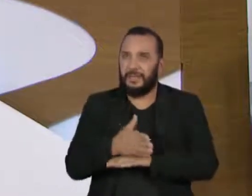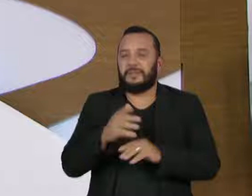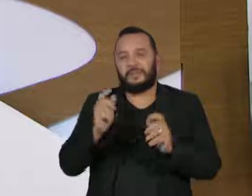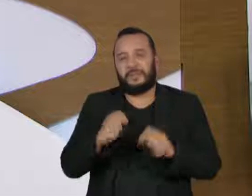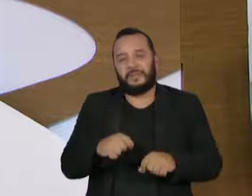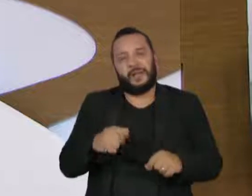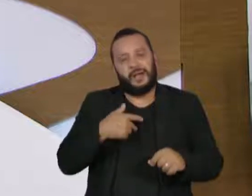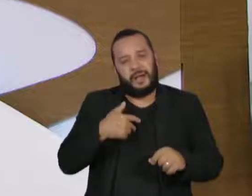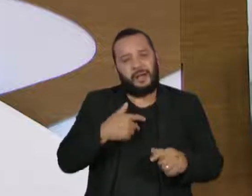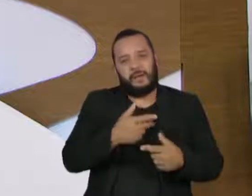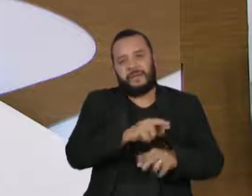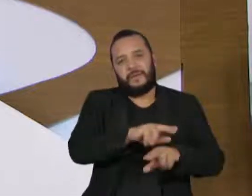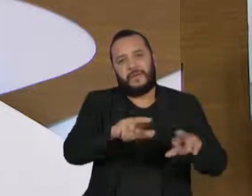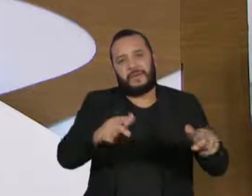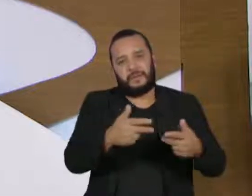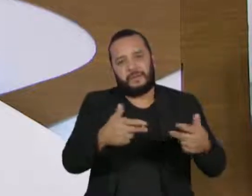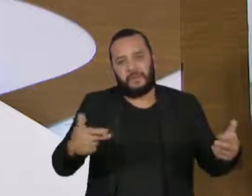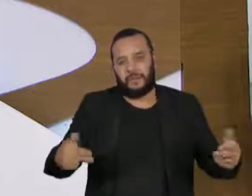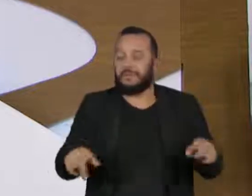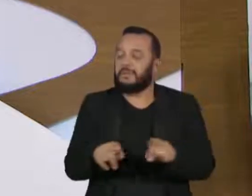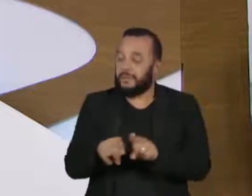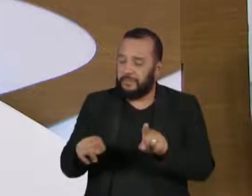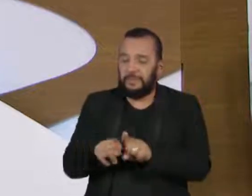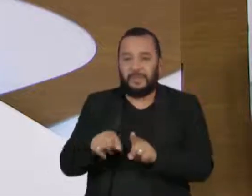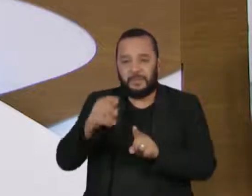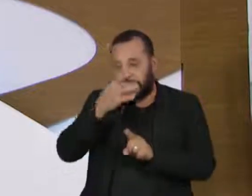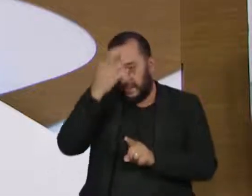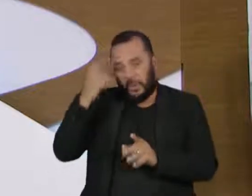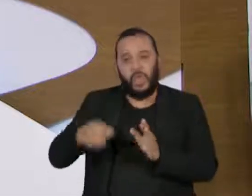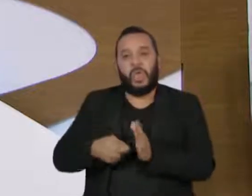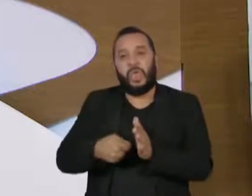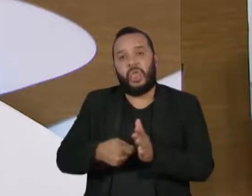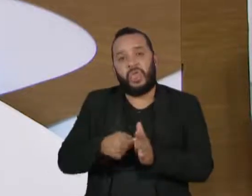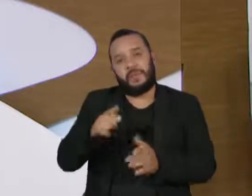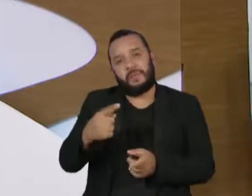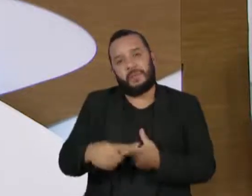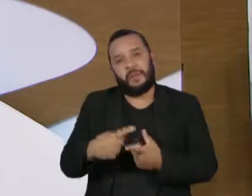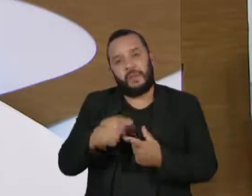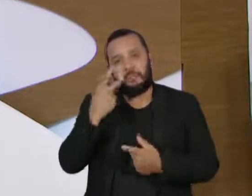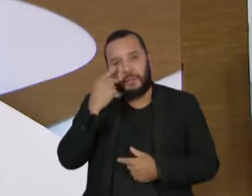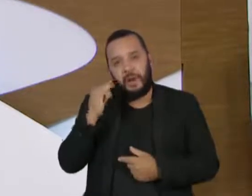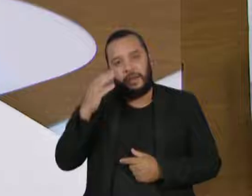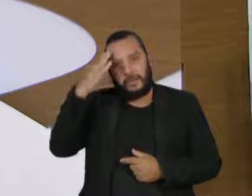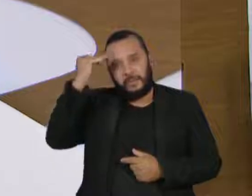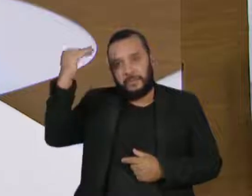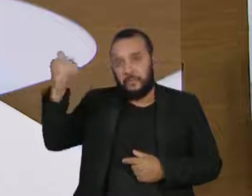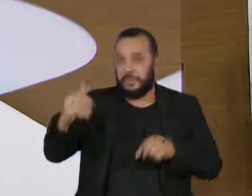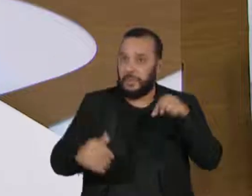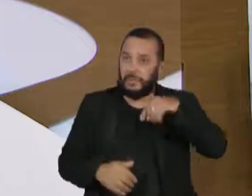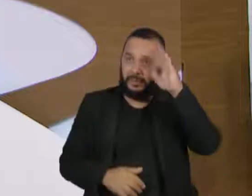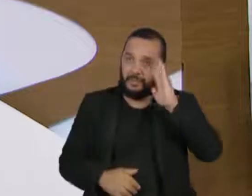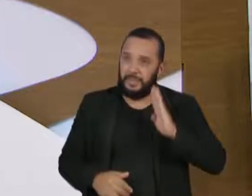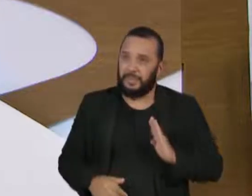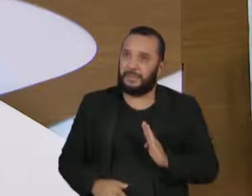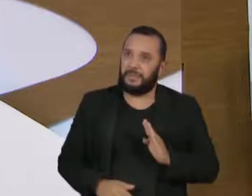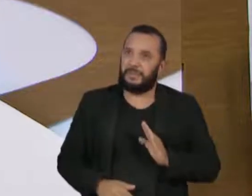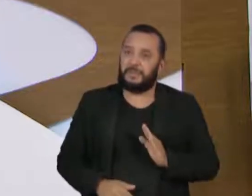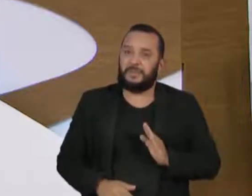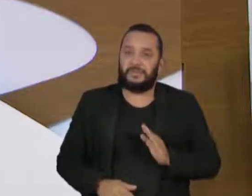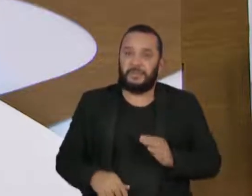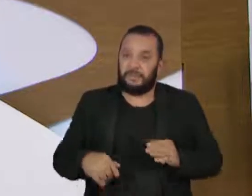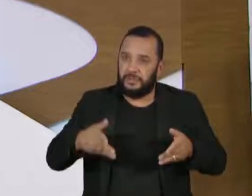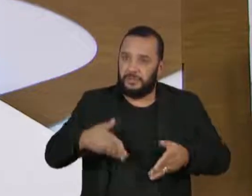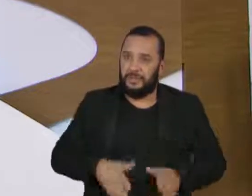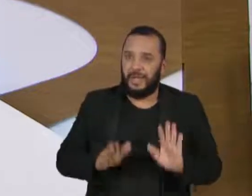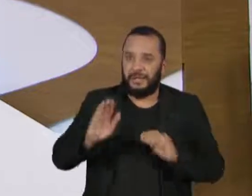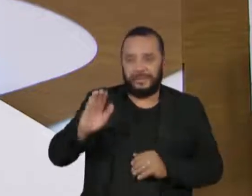de coisa, há também uma série de cobranças por estar nesse mesmo lugar. Eu queria saber, já que a gente, no Brasil, é que não nasce, a gente descobre que é preto,